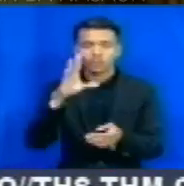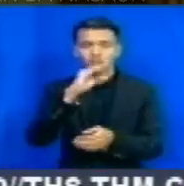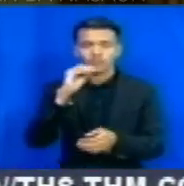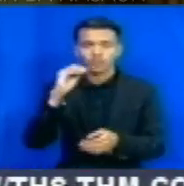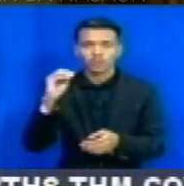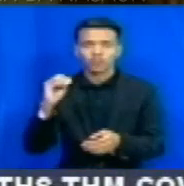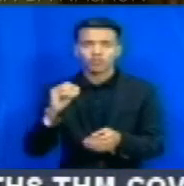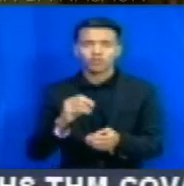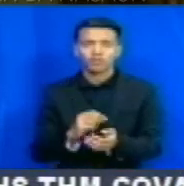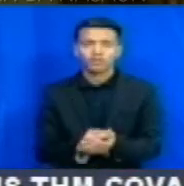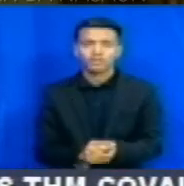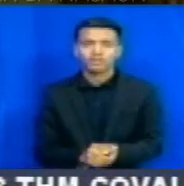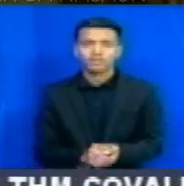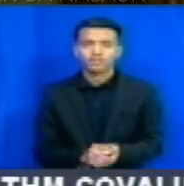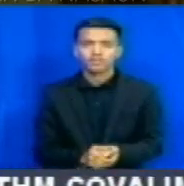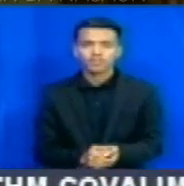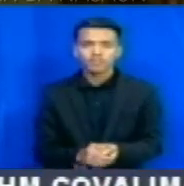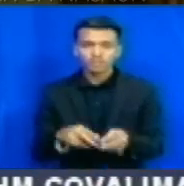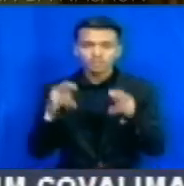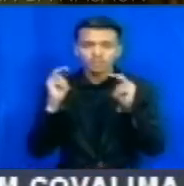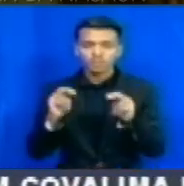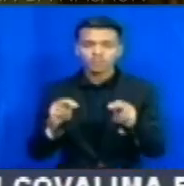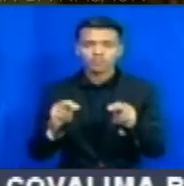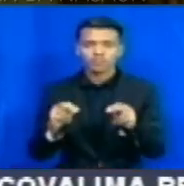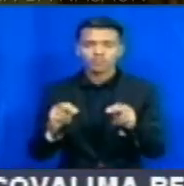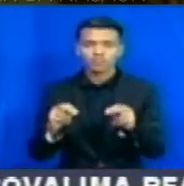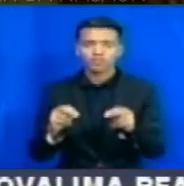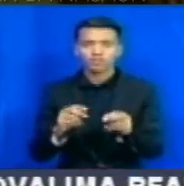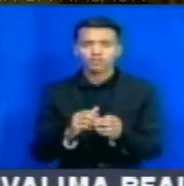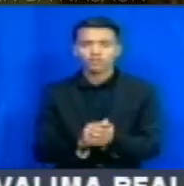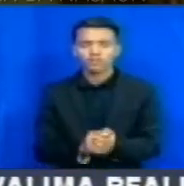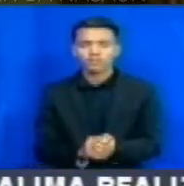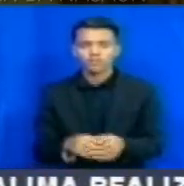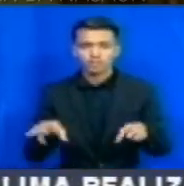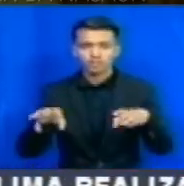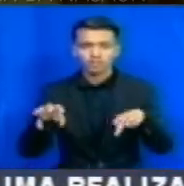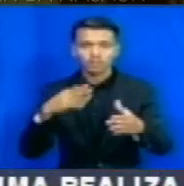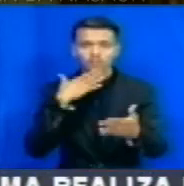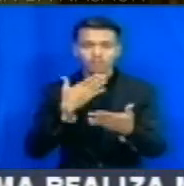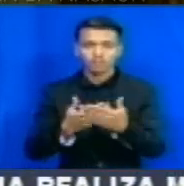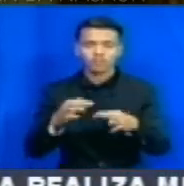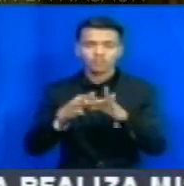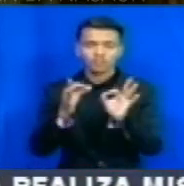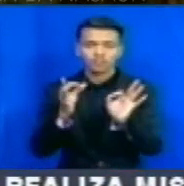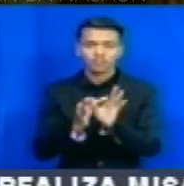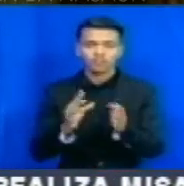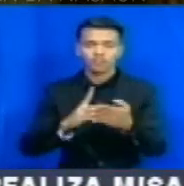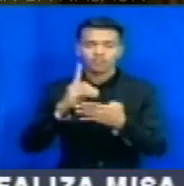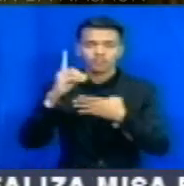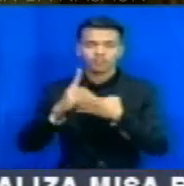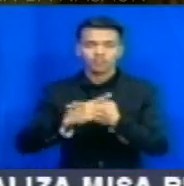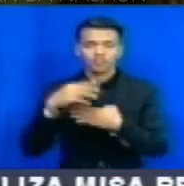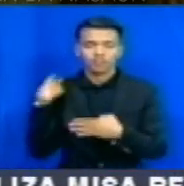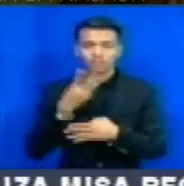to filial hitu. Não precisa ir cooperação no dia. Mas nem bele, há dia que desenvolve